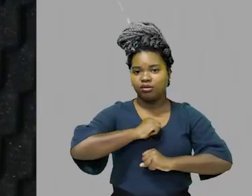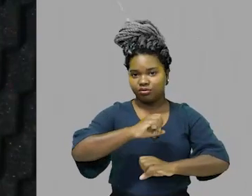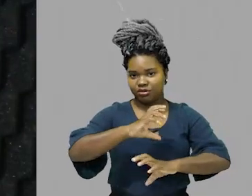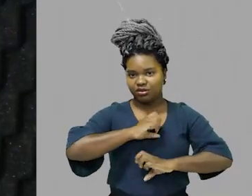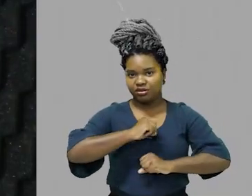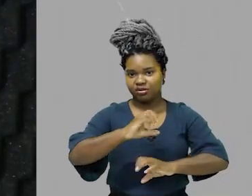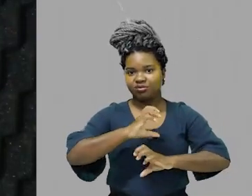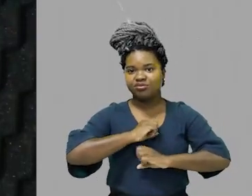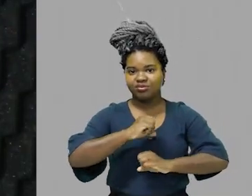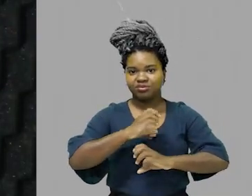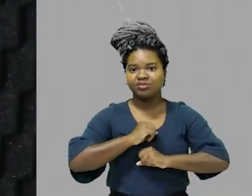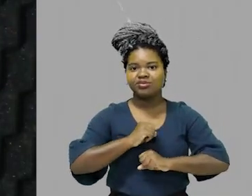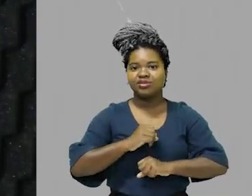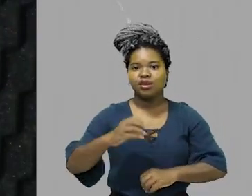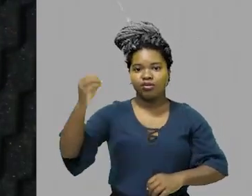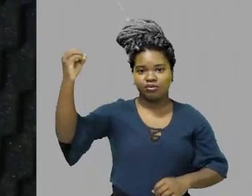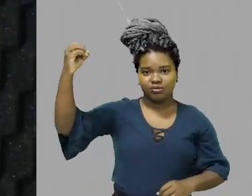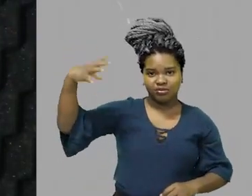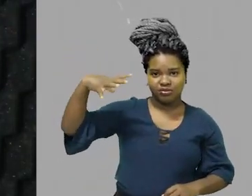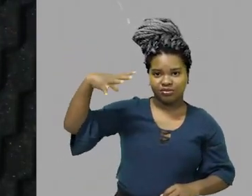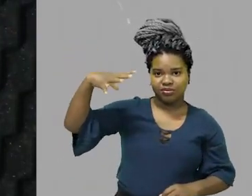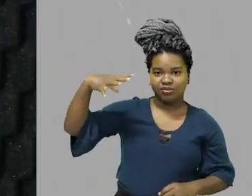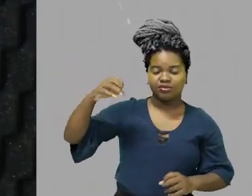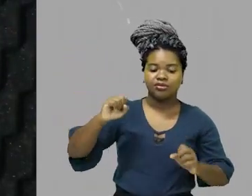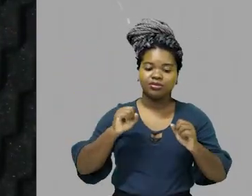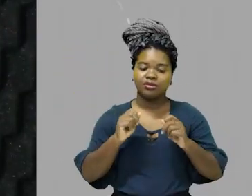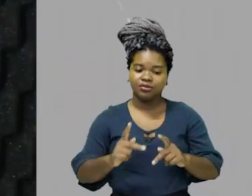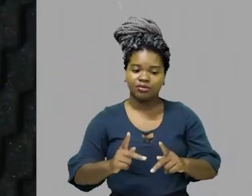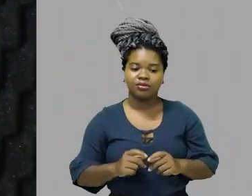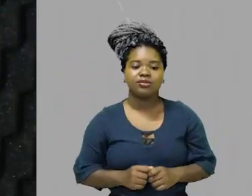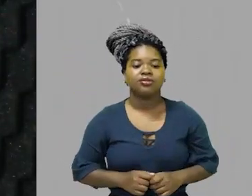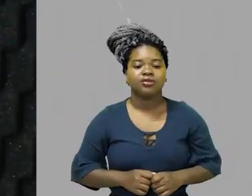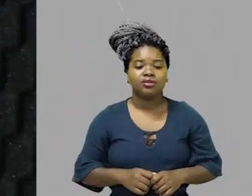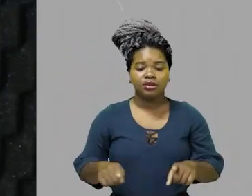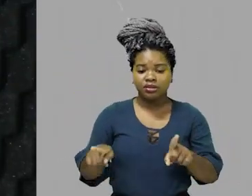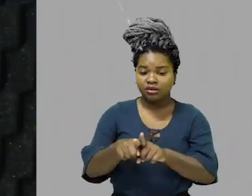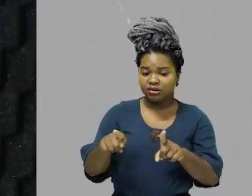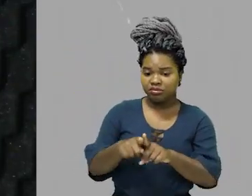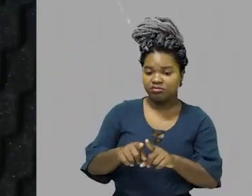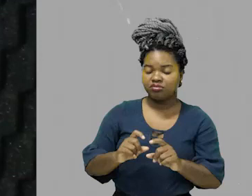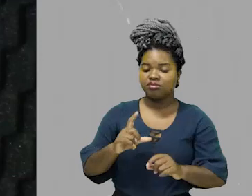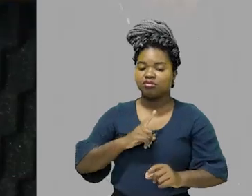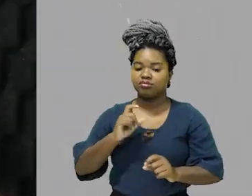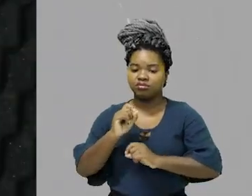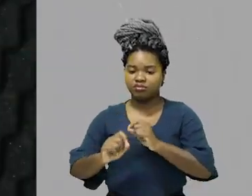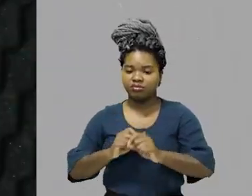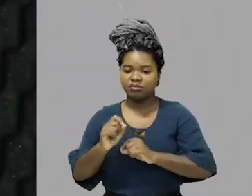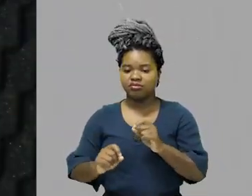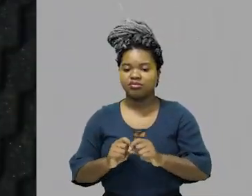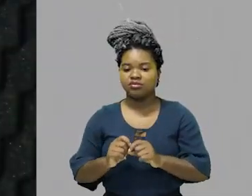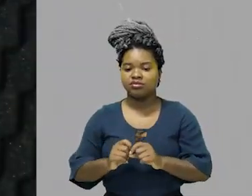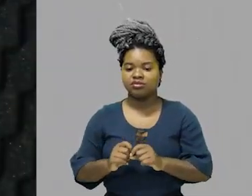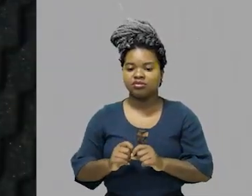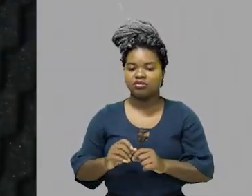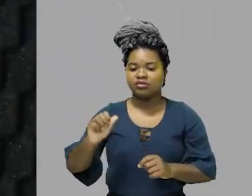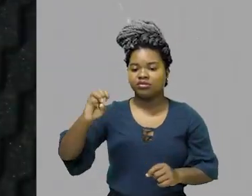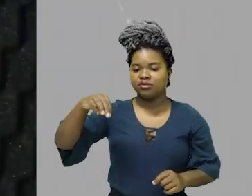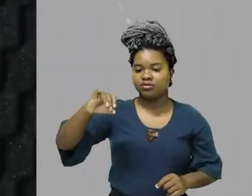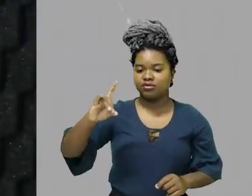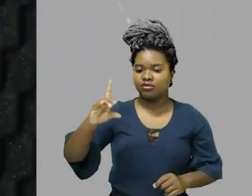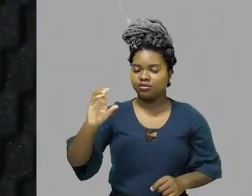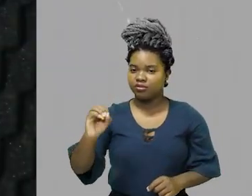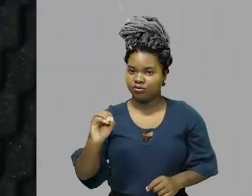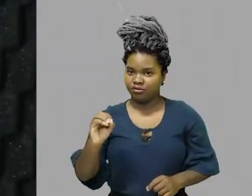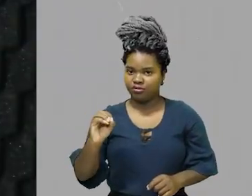luminosa. E também nas algas, assim como as plantas, ela tem a reserva energética, que geralmente é na forma de amido. Para quem não